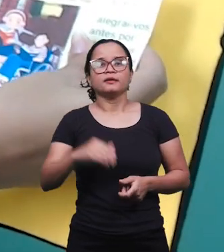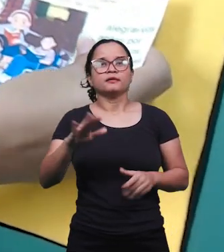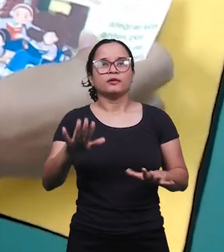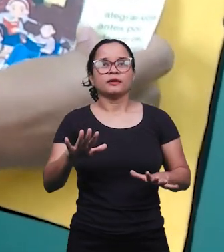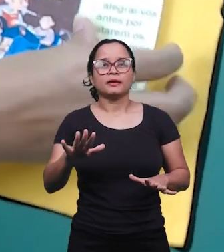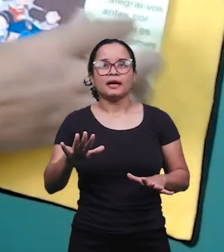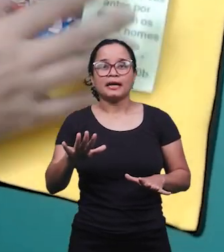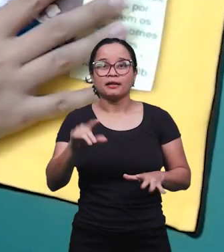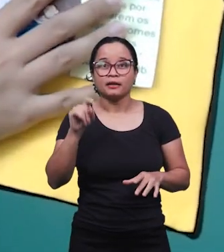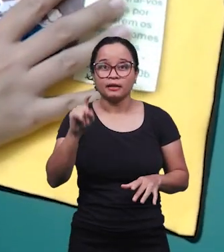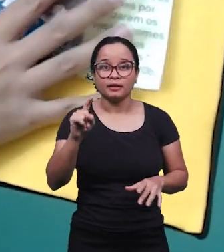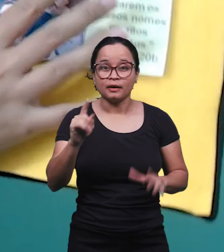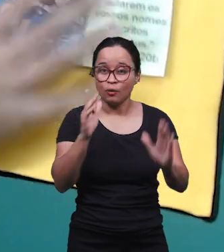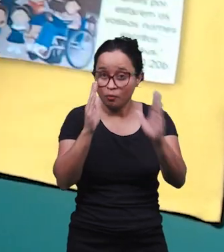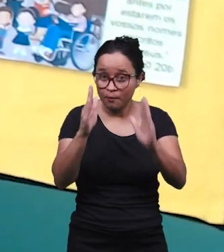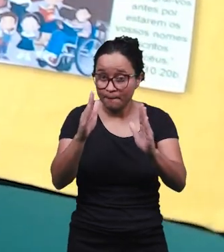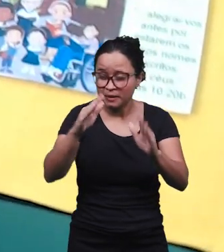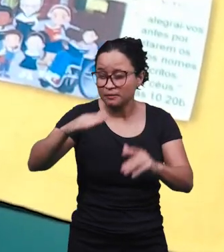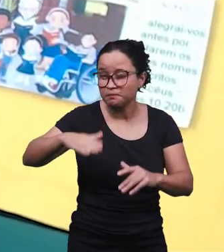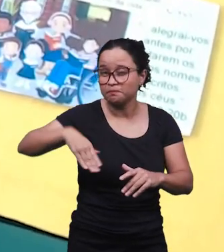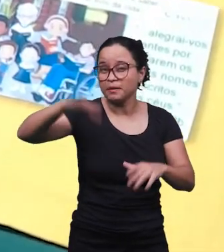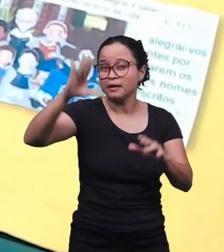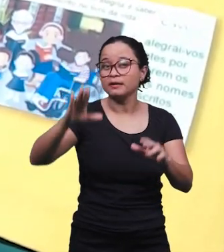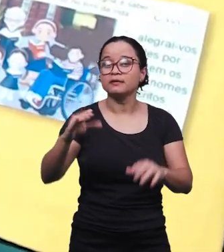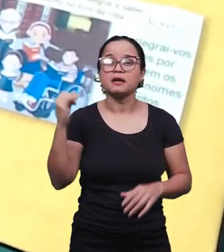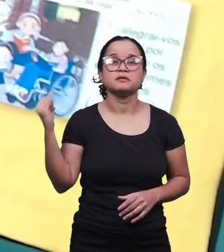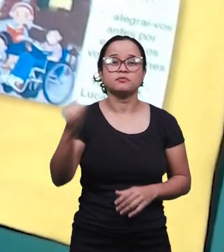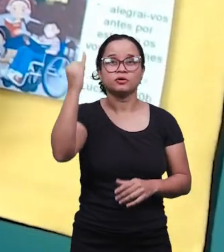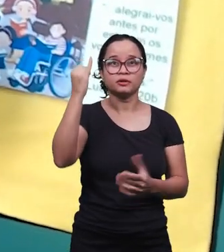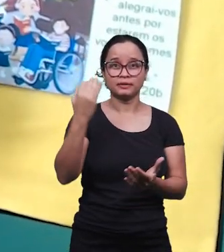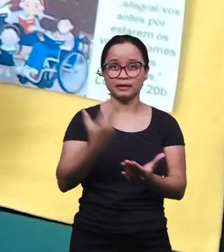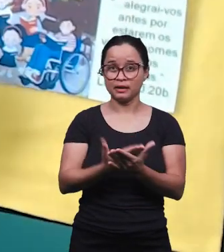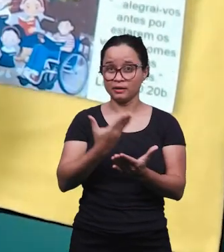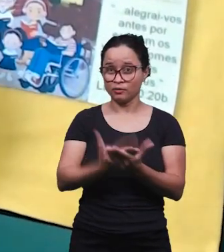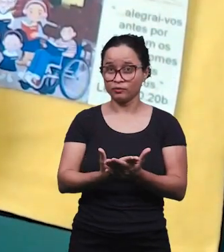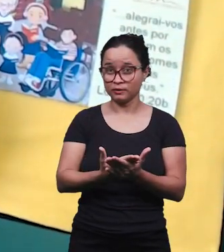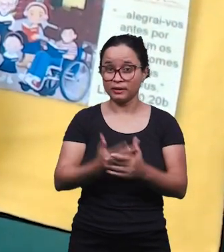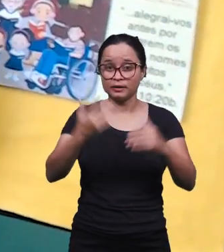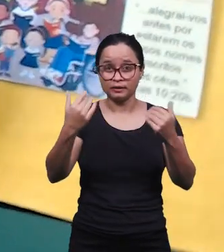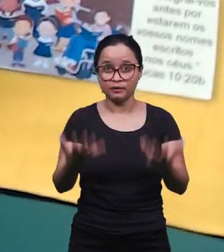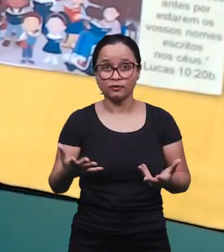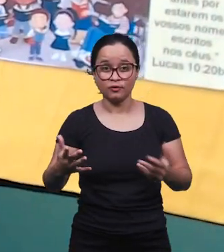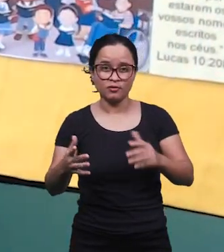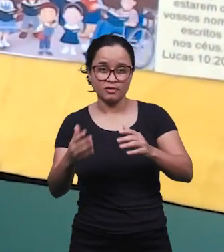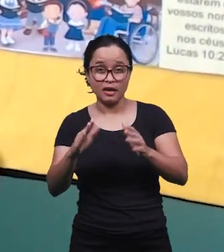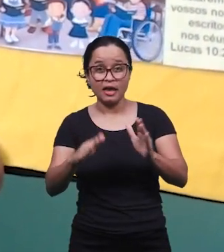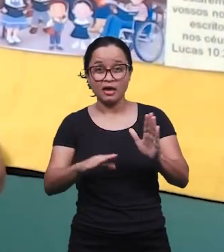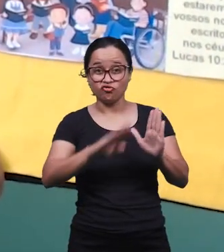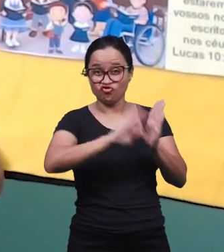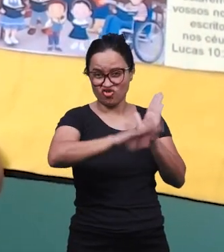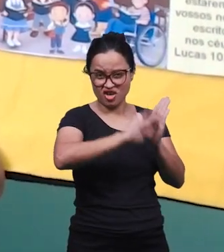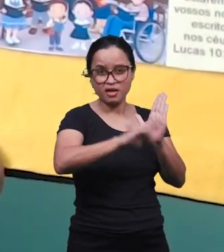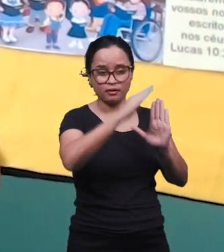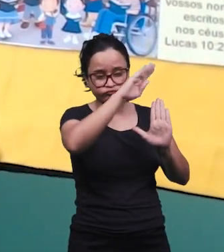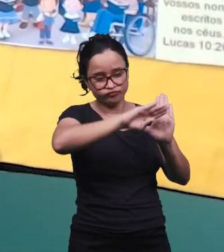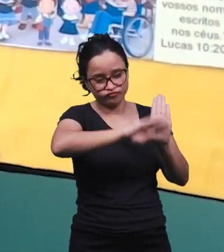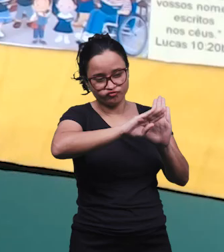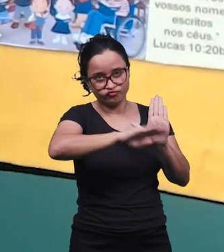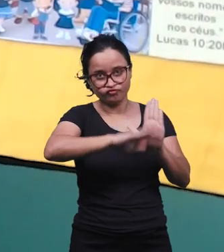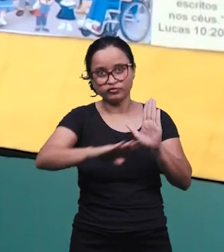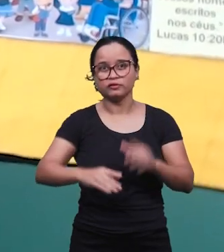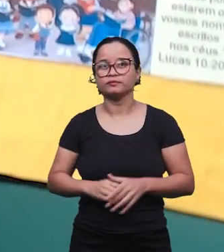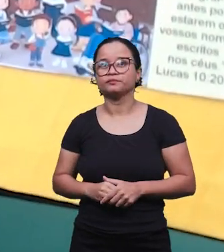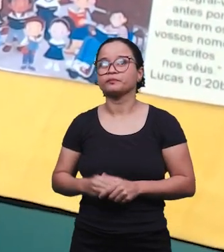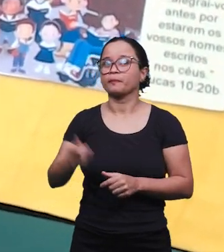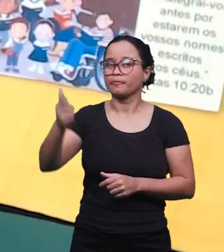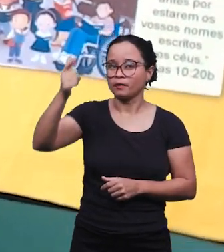o ponto mais importante da aula, né? Este aqui. Inclusive, se você quiser tirar tudo nesse